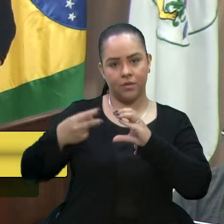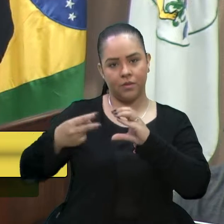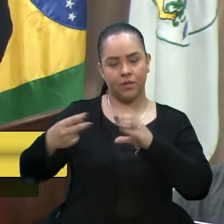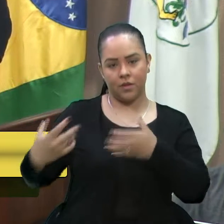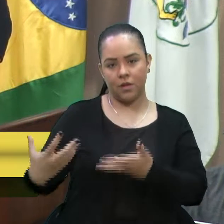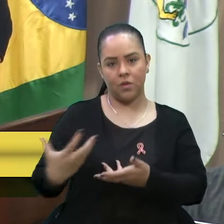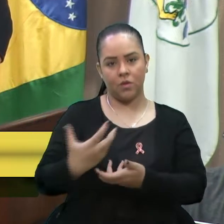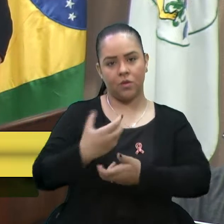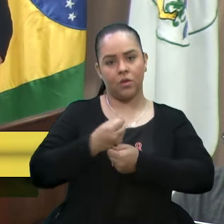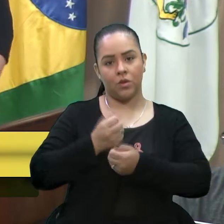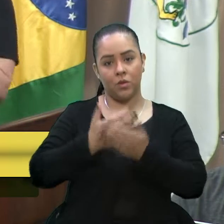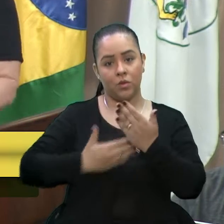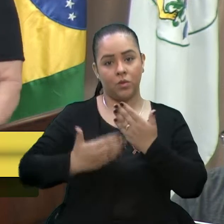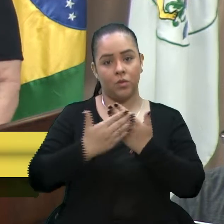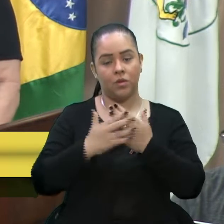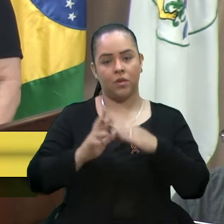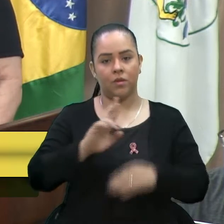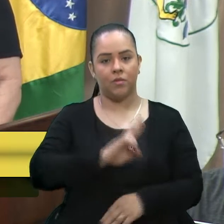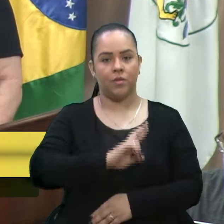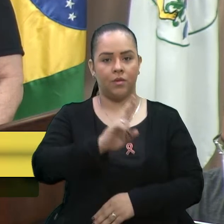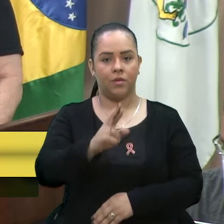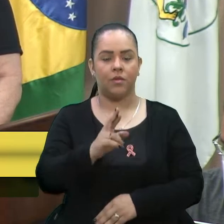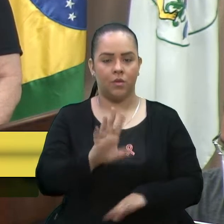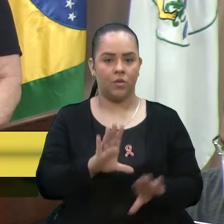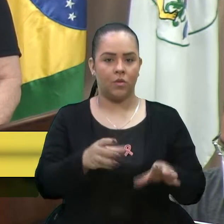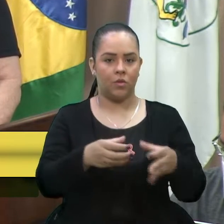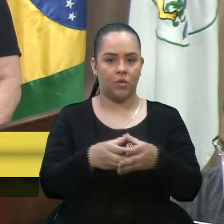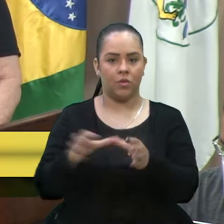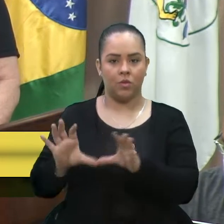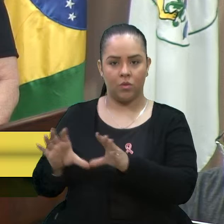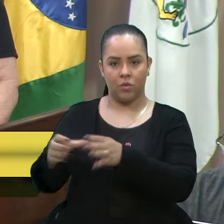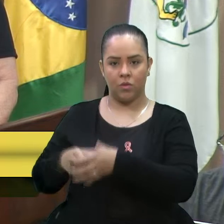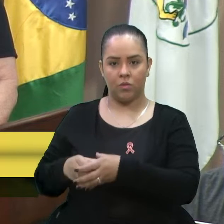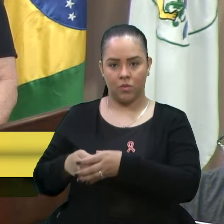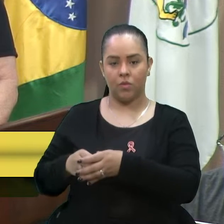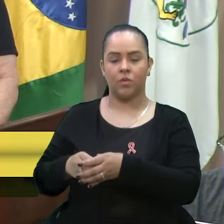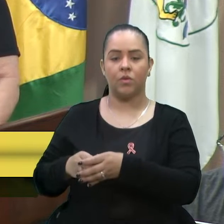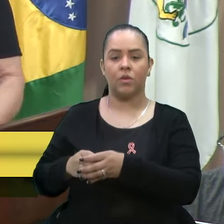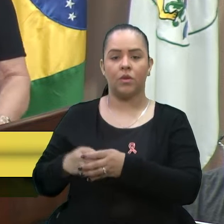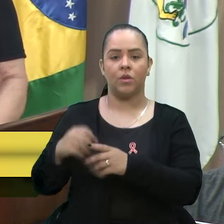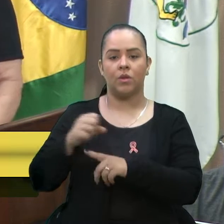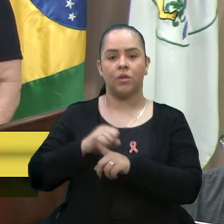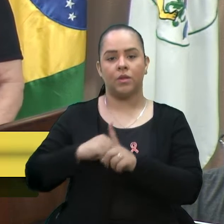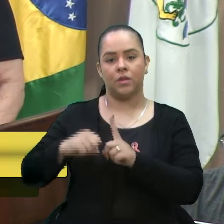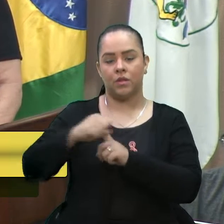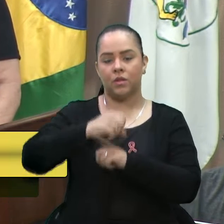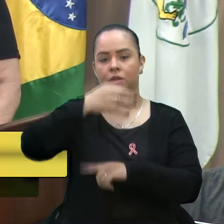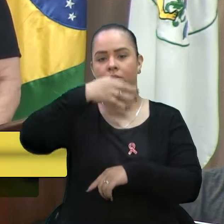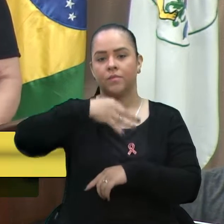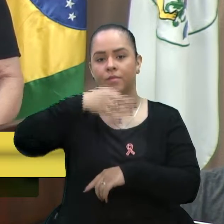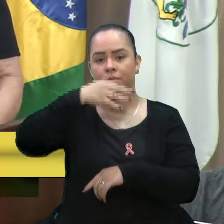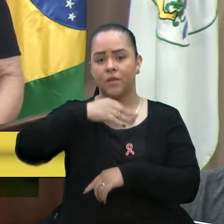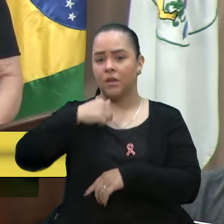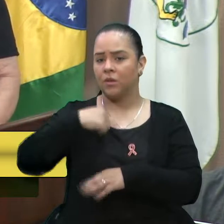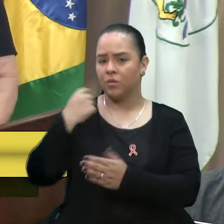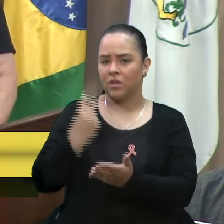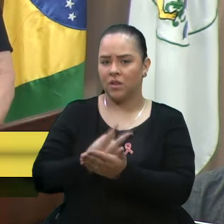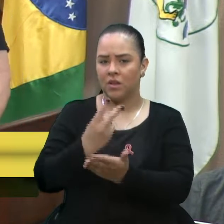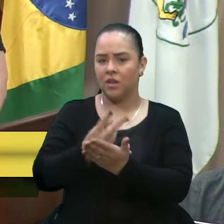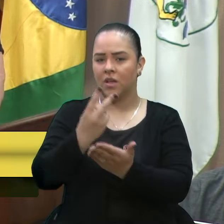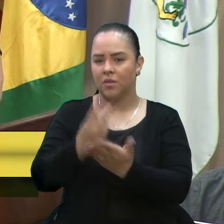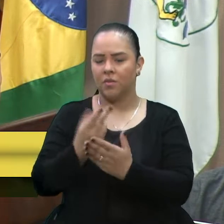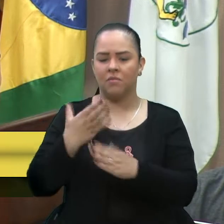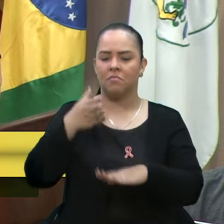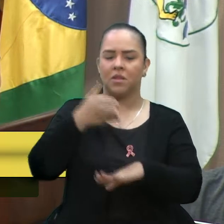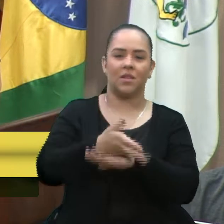todos e que representa o conjunto da sociedade caxiense. Sempre que eu venho aqui, depois de uma pandemia, fazia